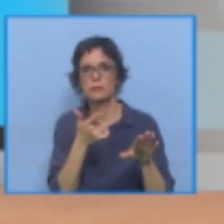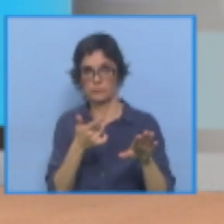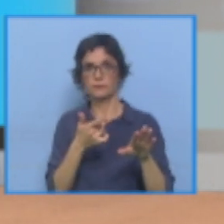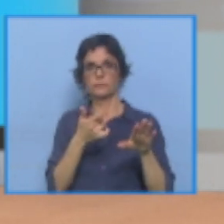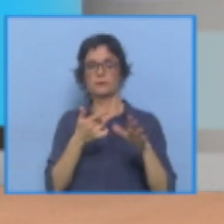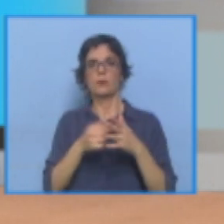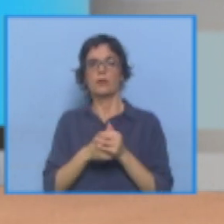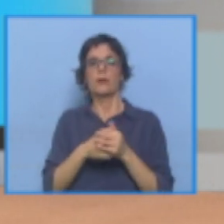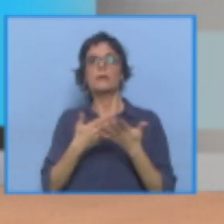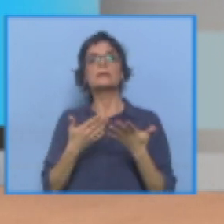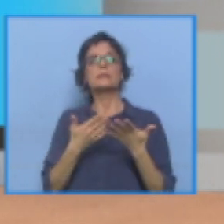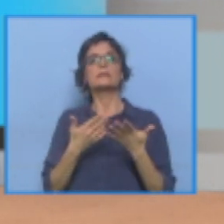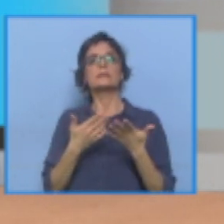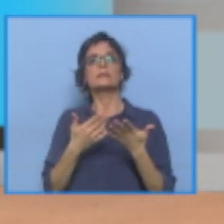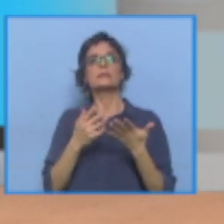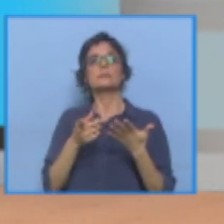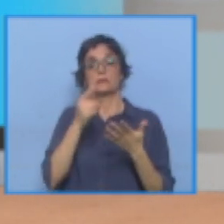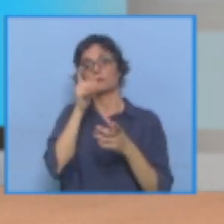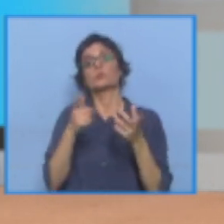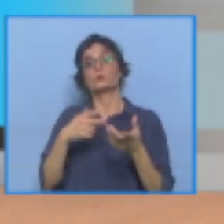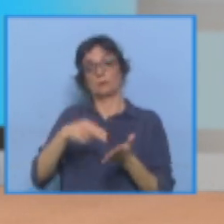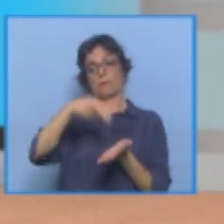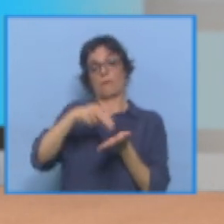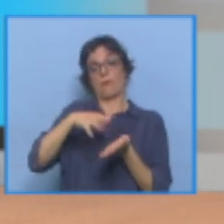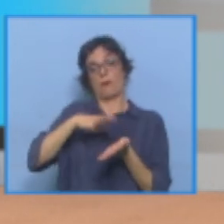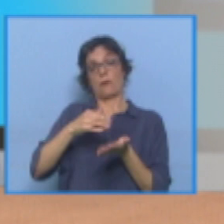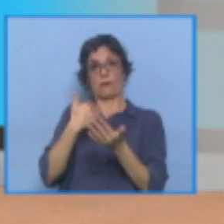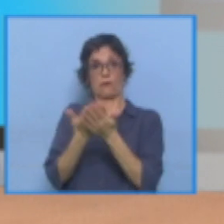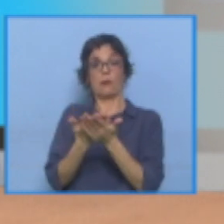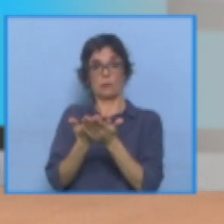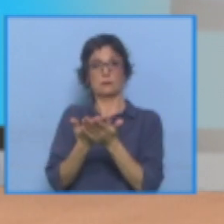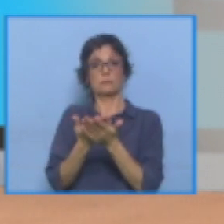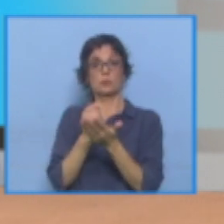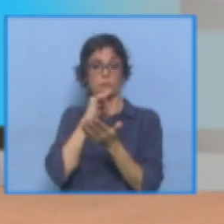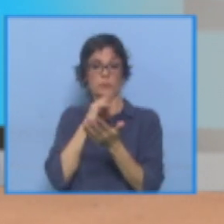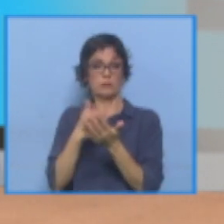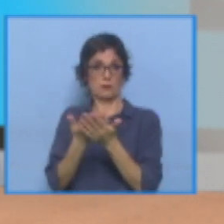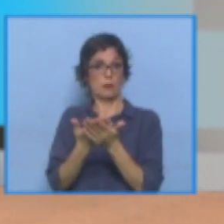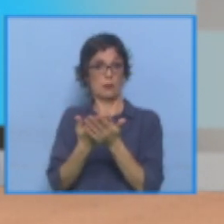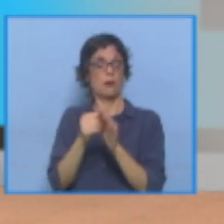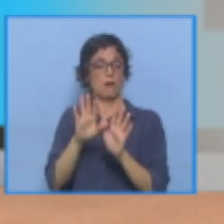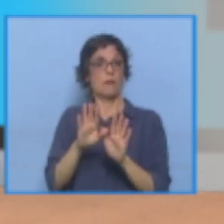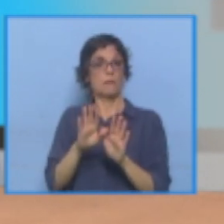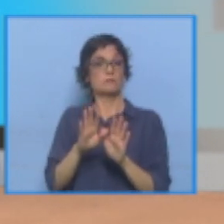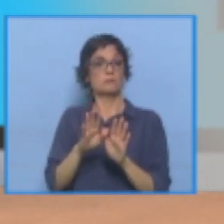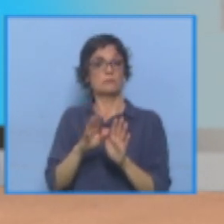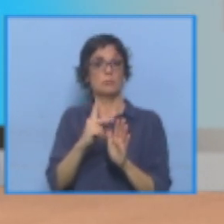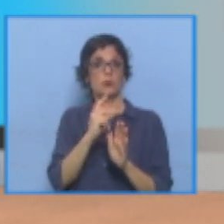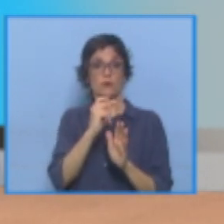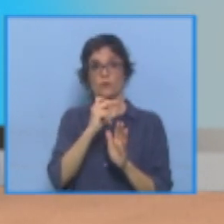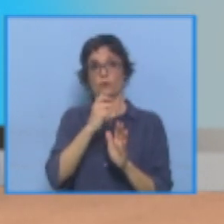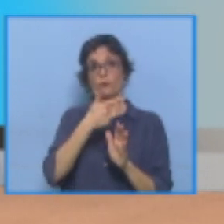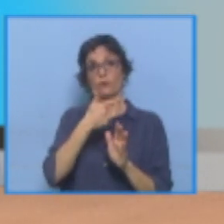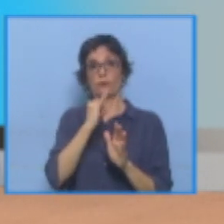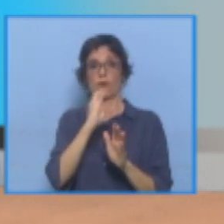a sua posição. Também tiveram a oportunidade, algumas, não todas, mas isso, enfim, o Vaticano certamente terá feito uma